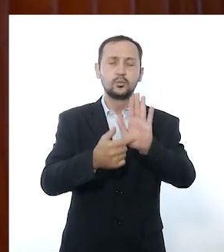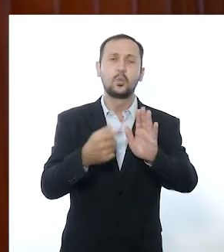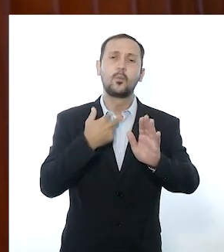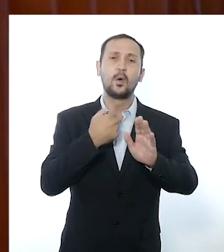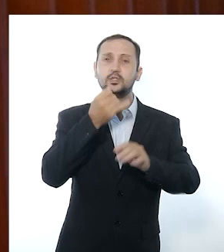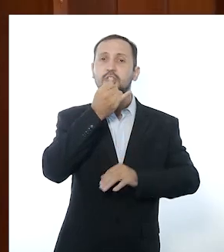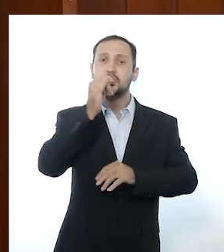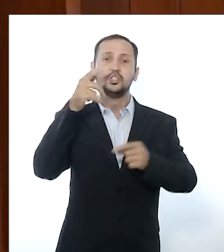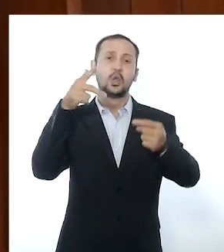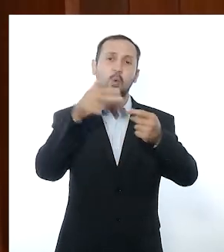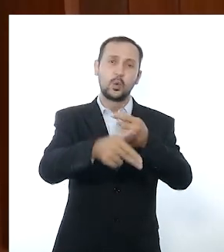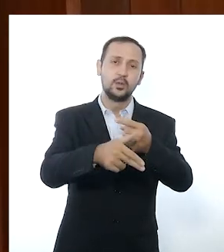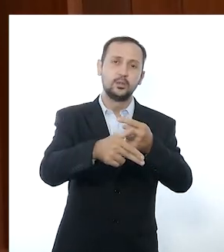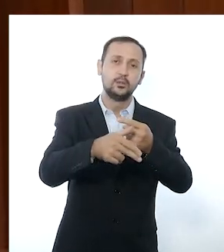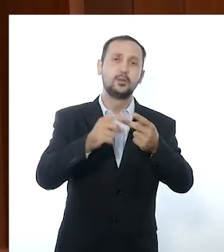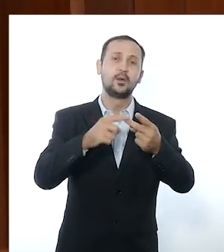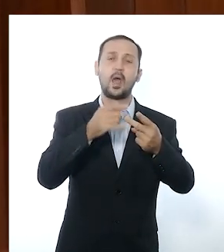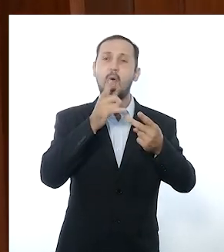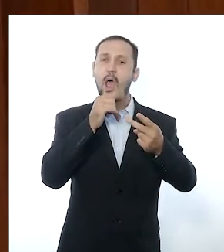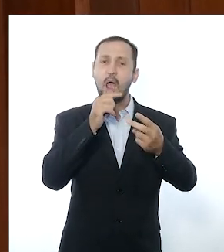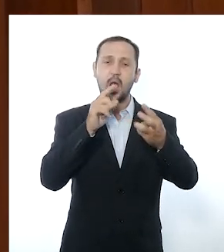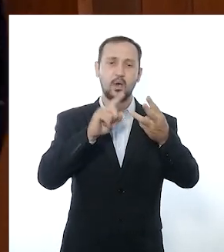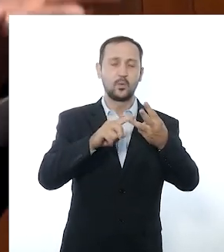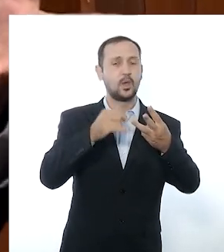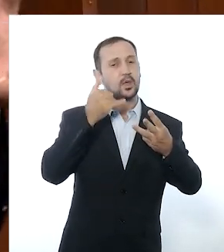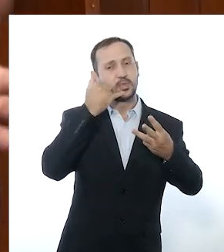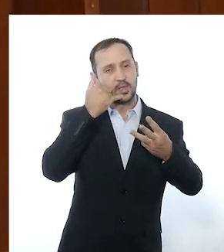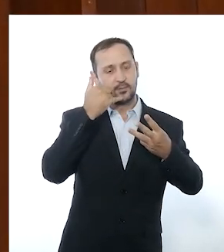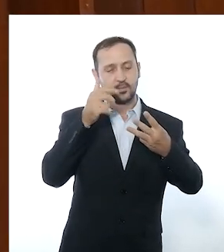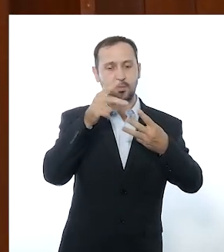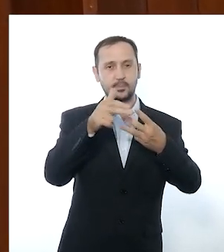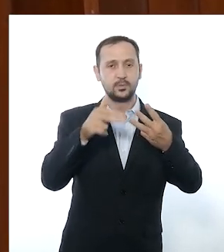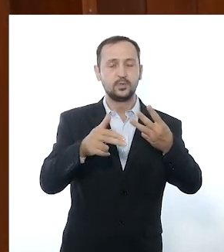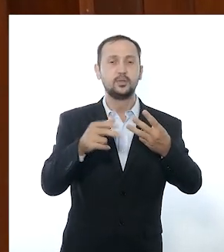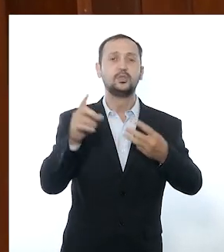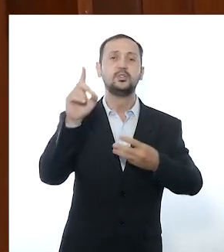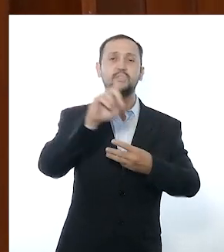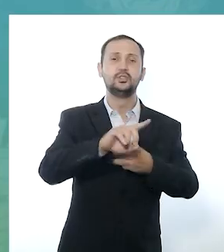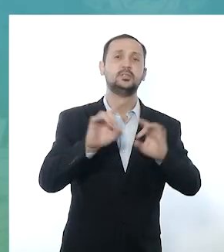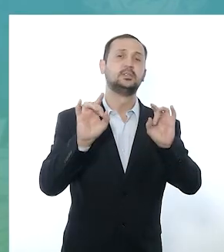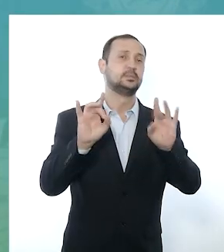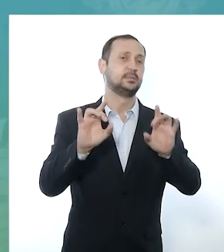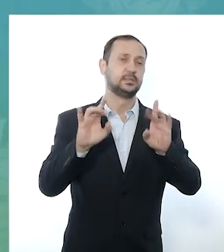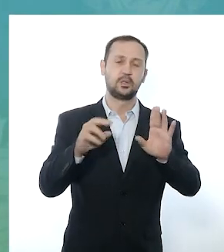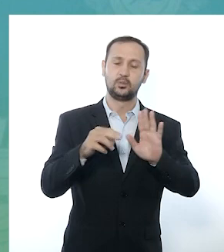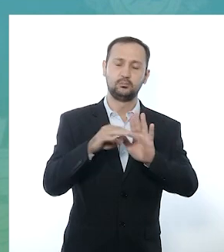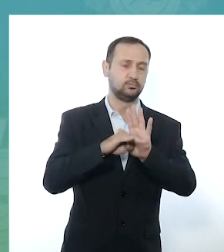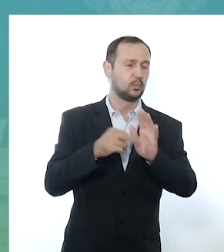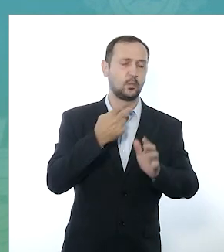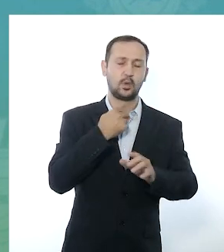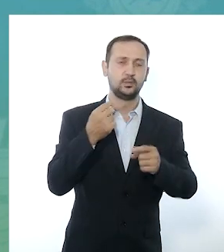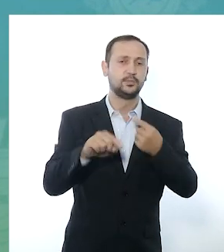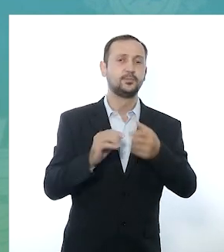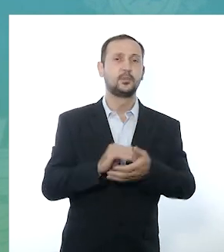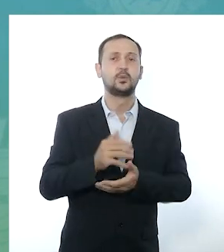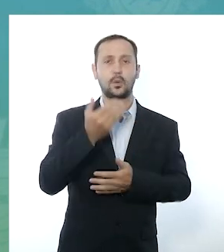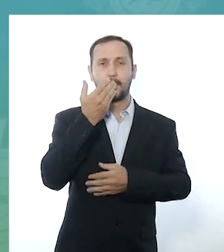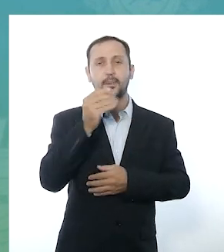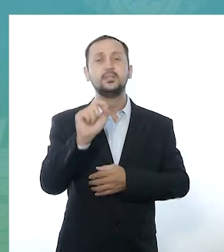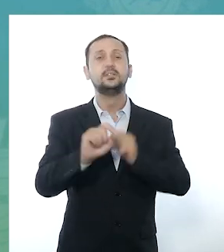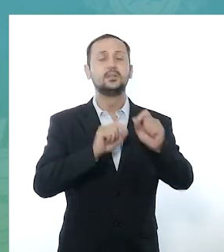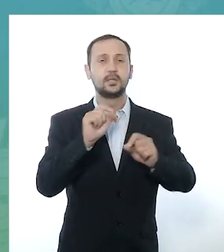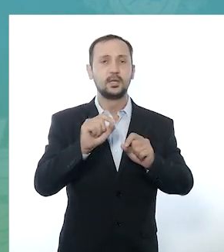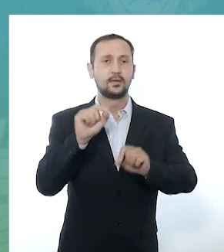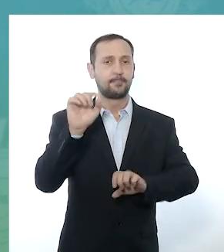energia elétrica, água e telefonia em dias específicos. Eu estou pedindo que as